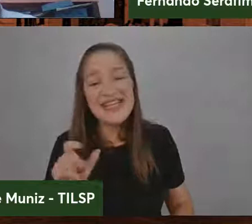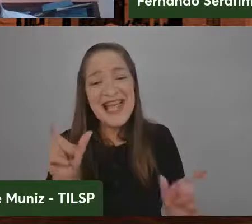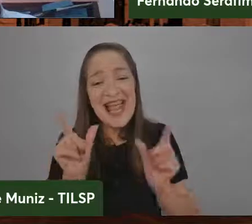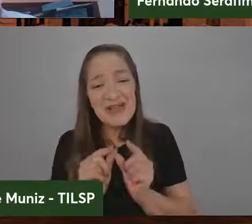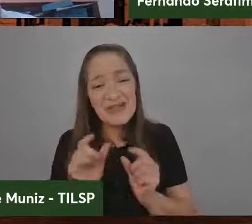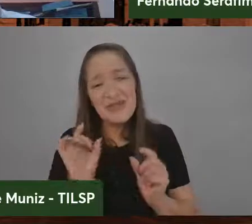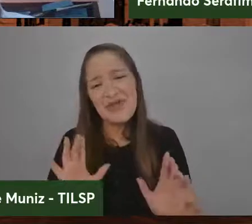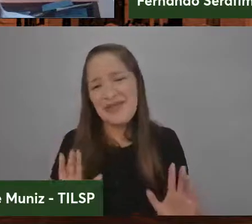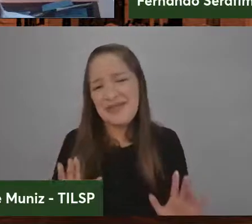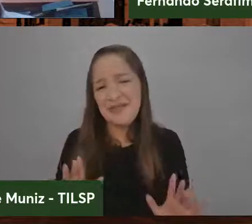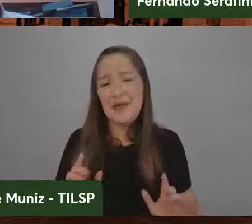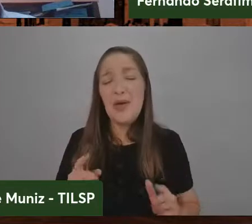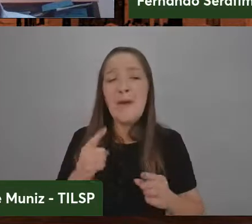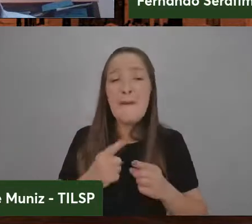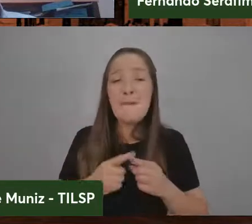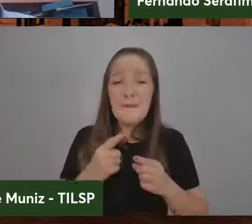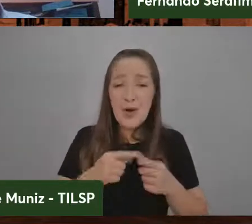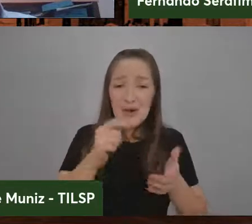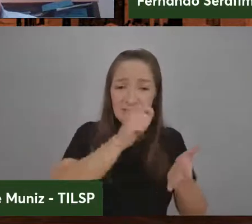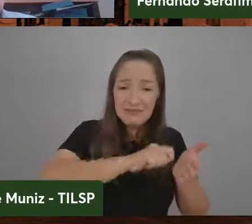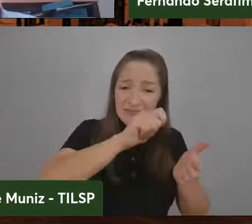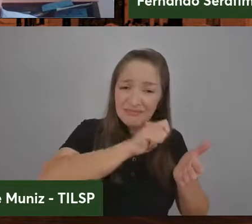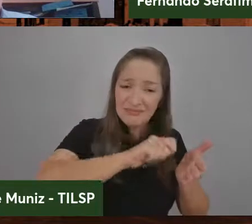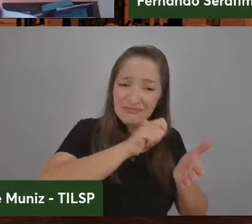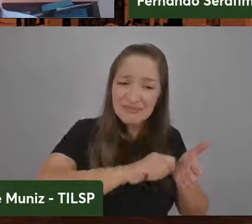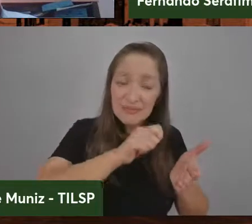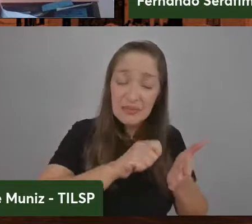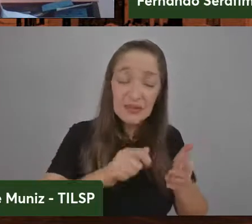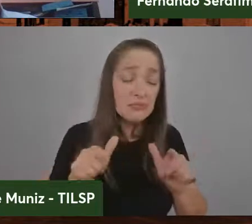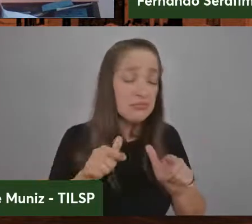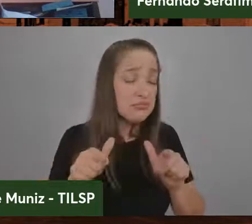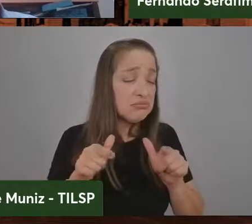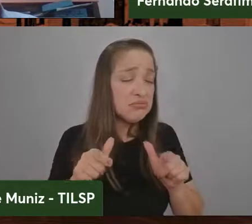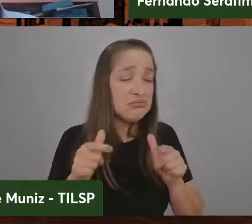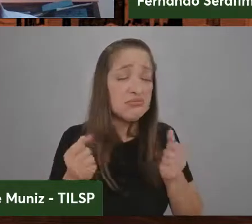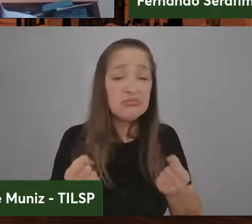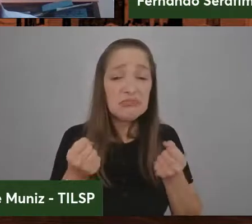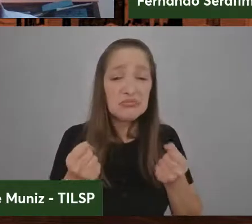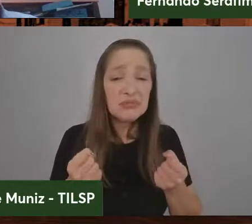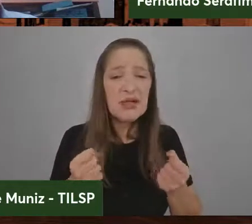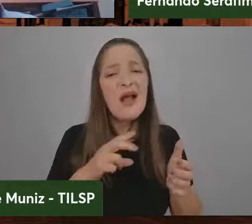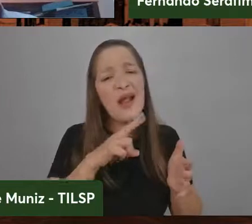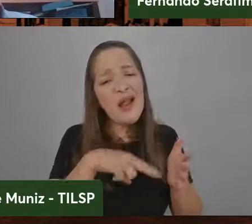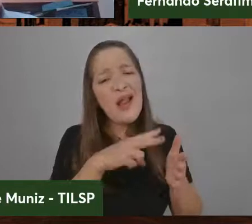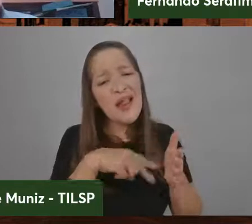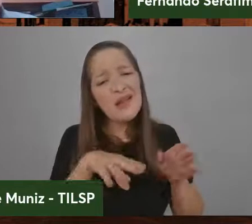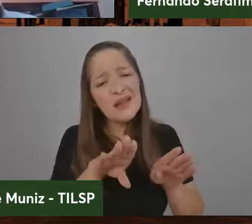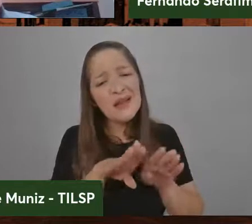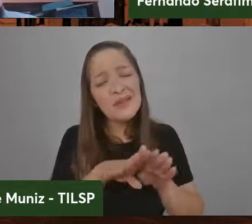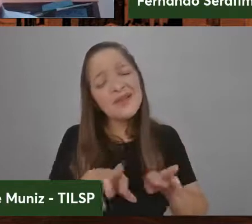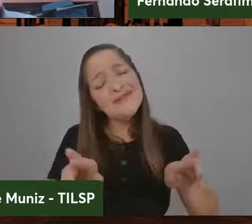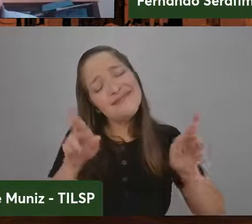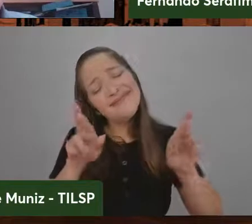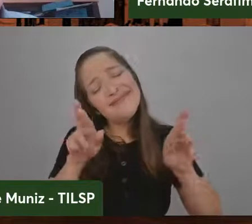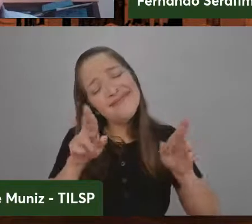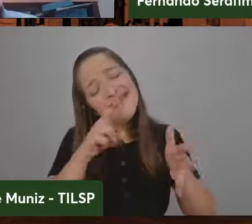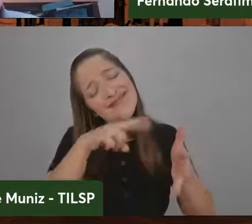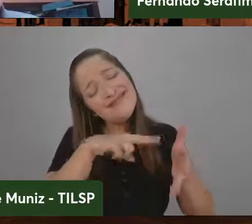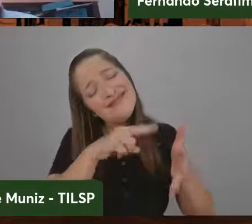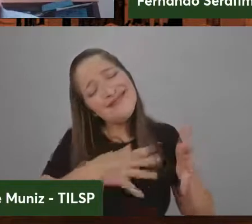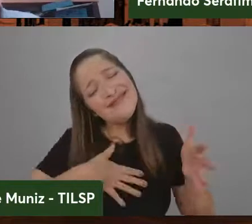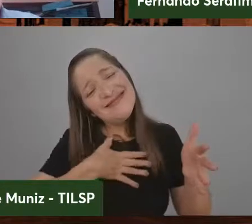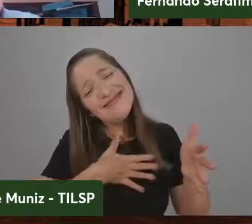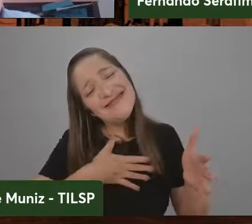muito trabalho escrever, como todos sabem. Não dá trabalho ler também, mas espero que leiam com prazer. Foi